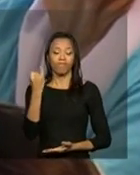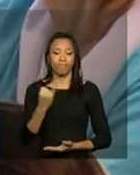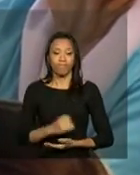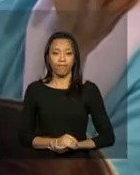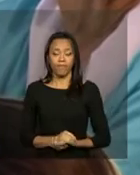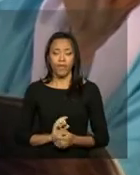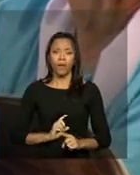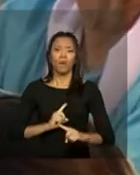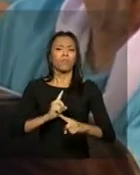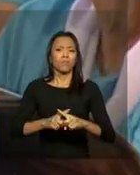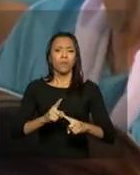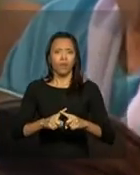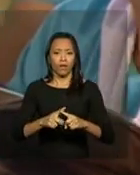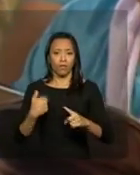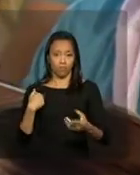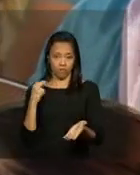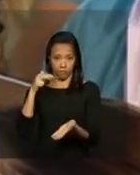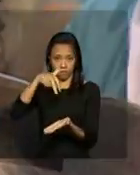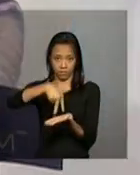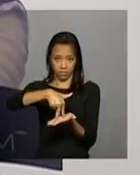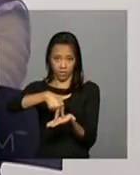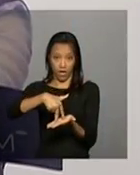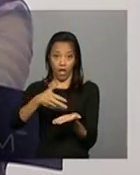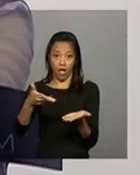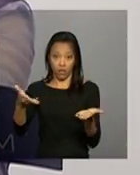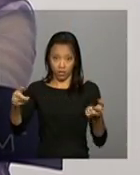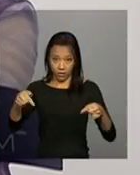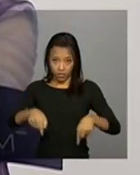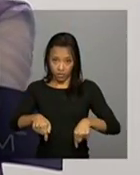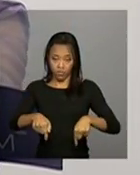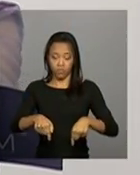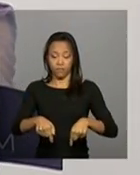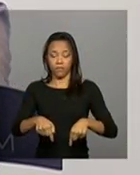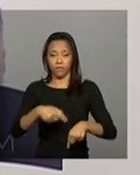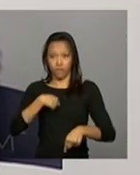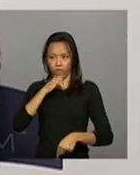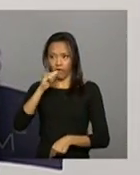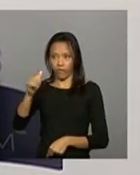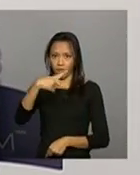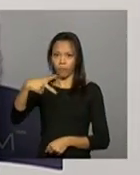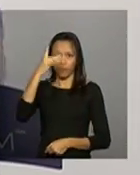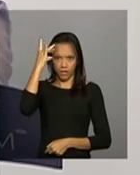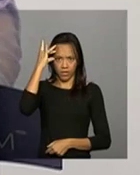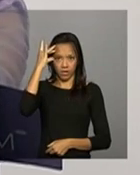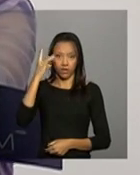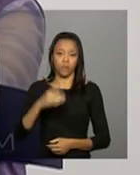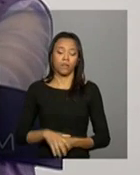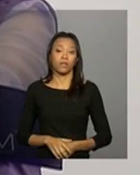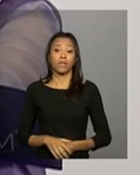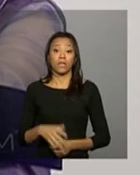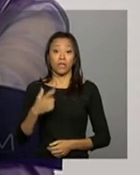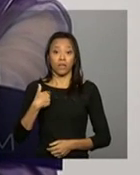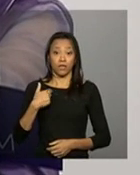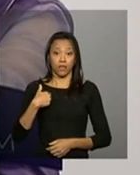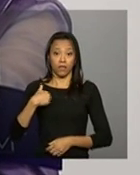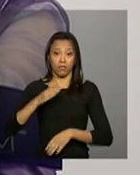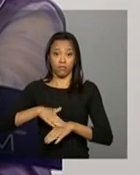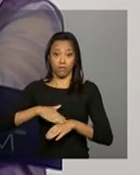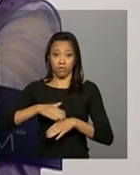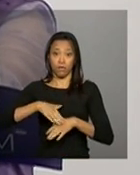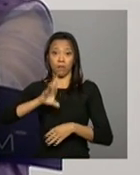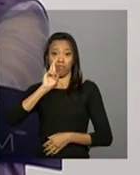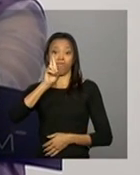porque estar aqui, senhora presidenta, no lugar de titular da pasta